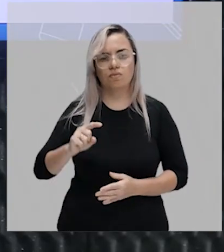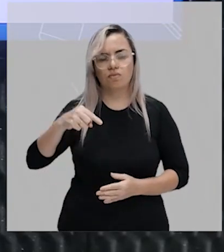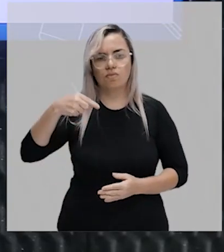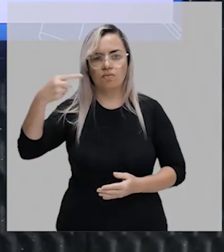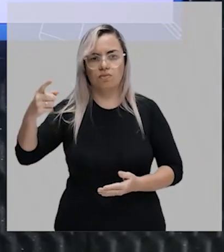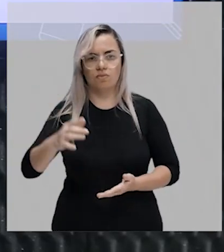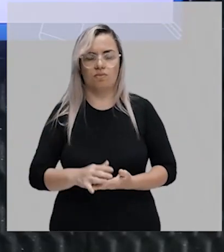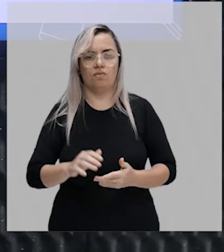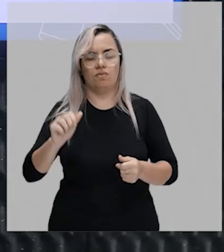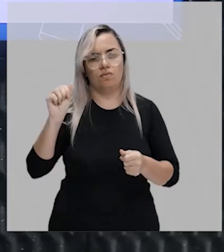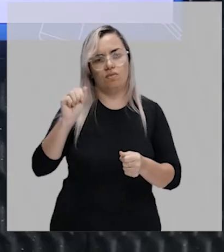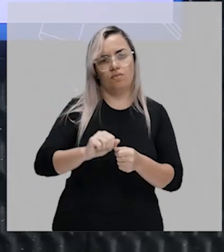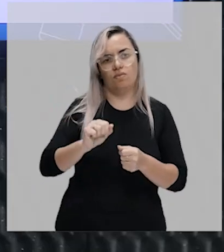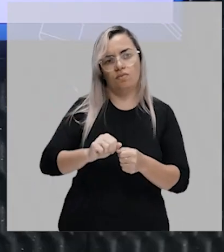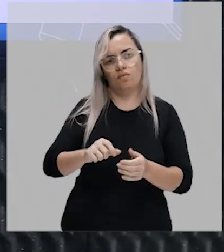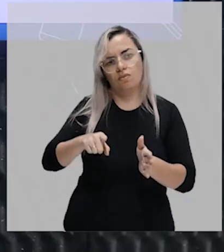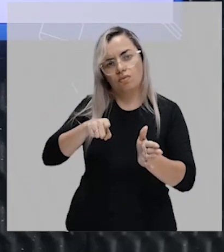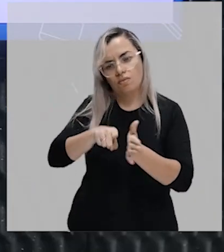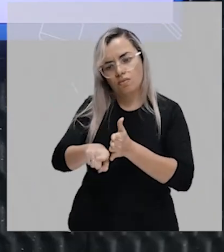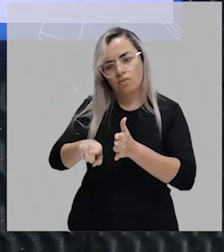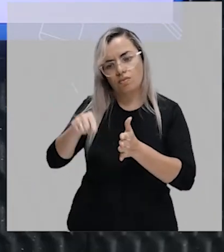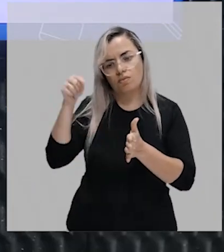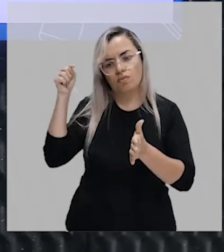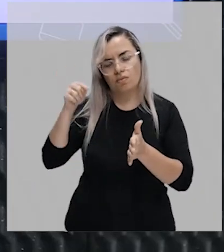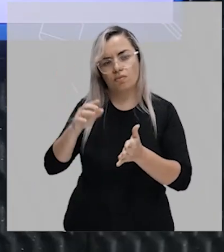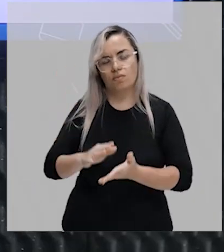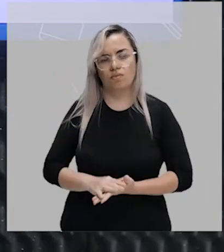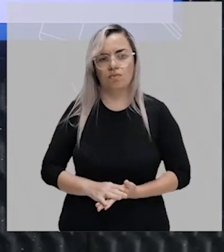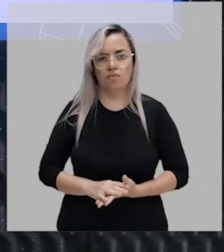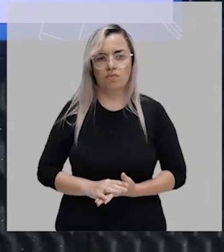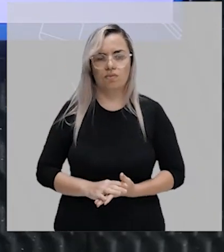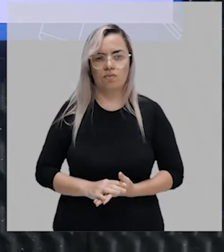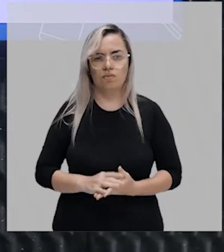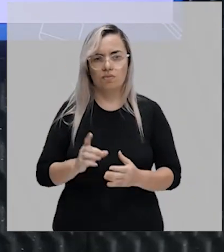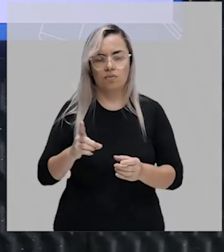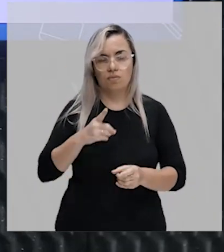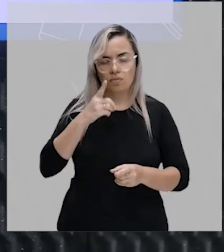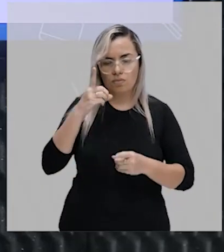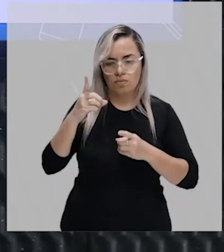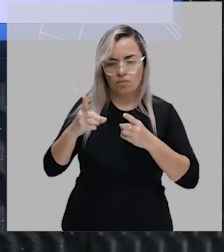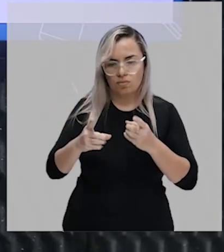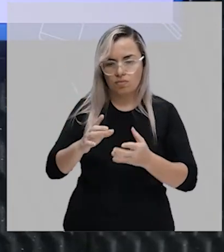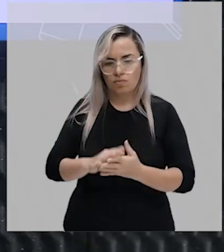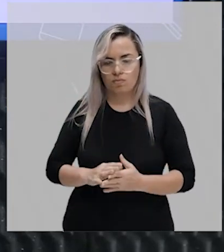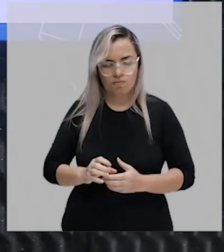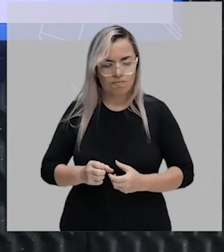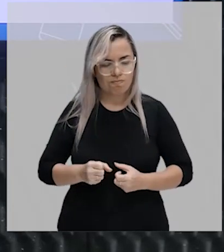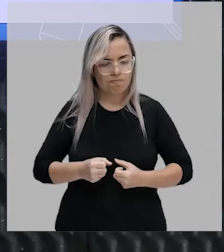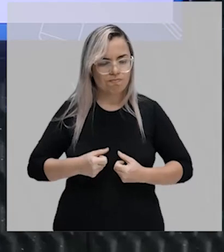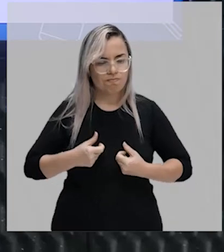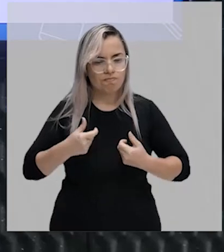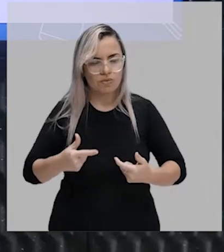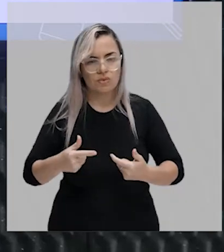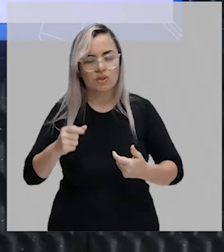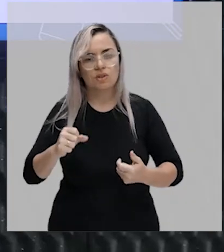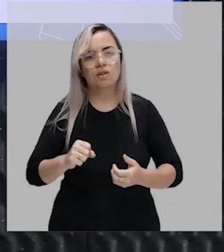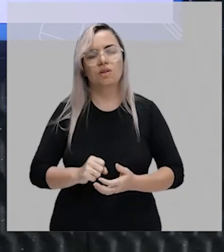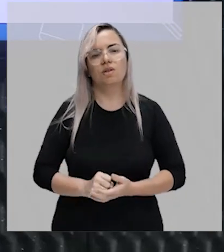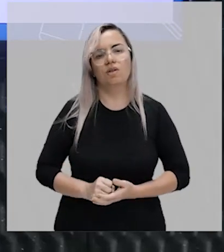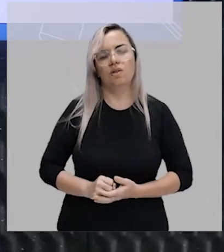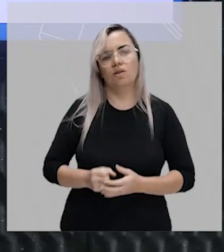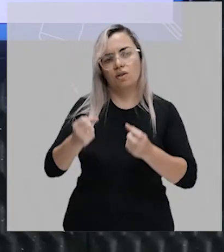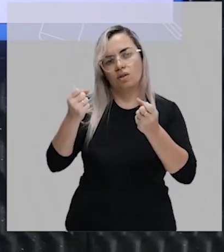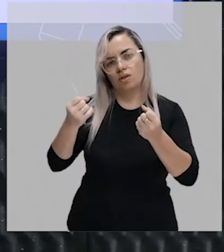depois que ele faz a pergunta, ele vem e cria uma tentativa de explicar esse